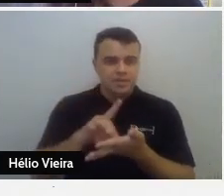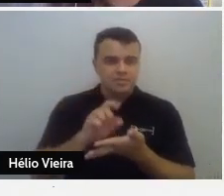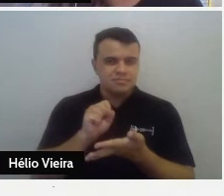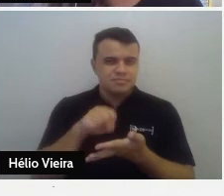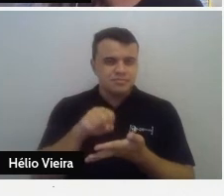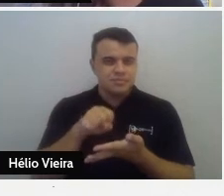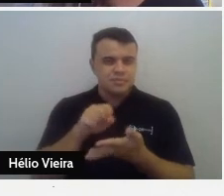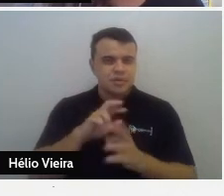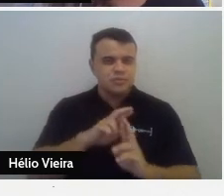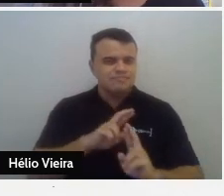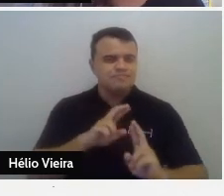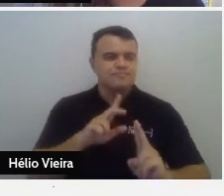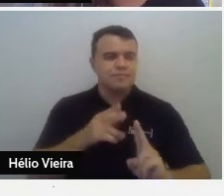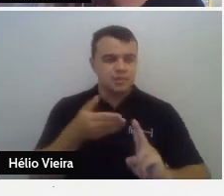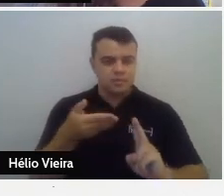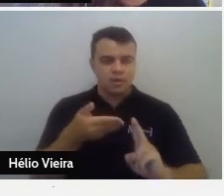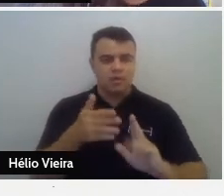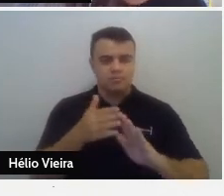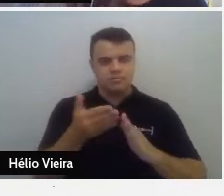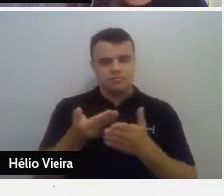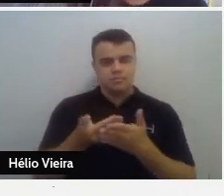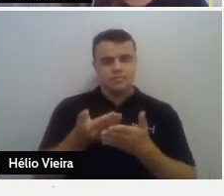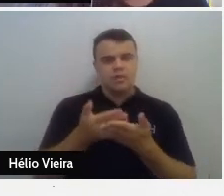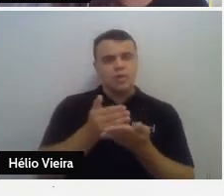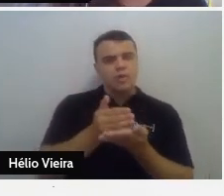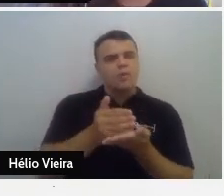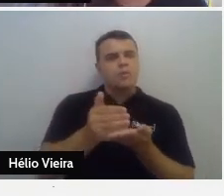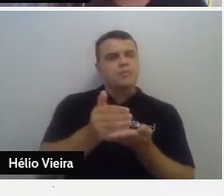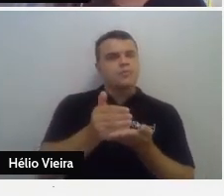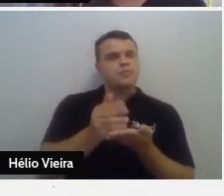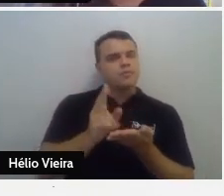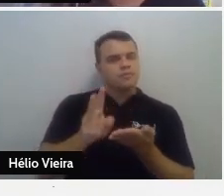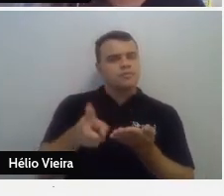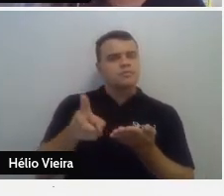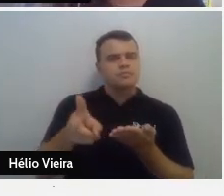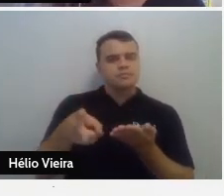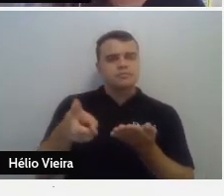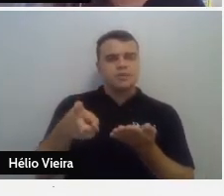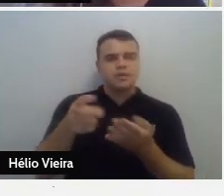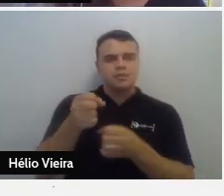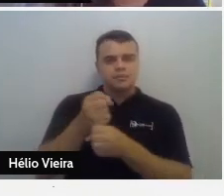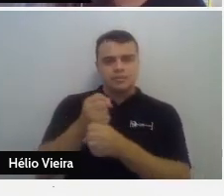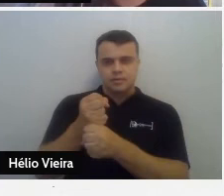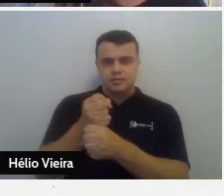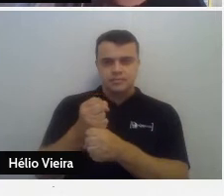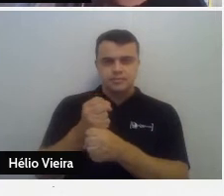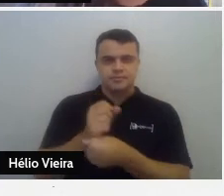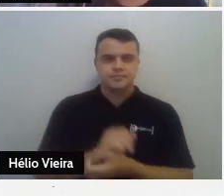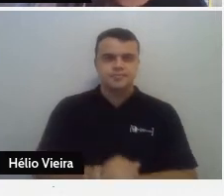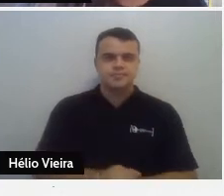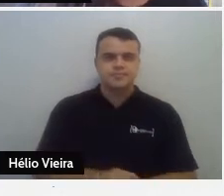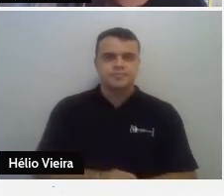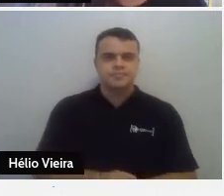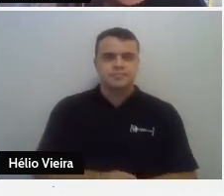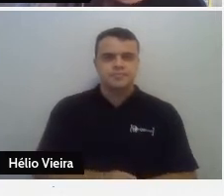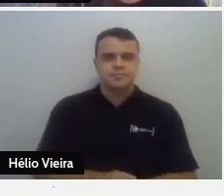realidade que começou e vai permanecer por muito tempo, né?